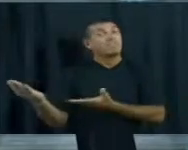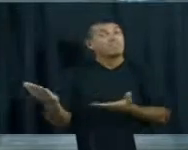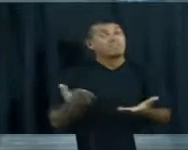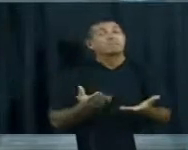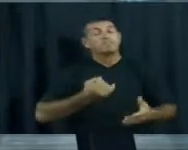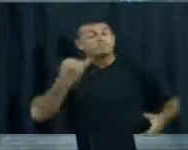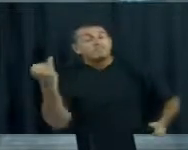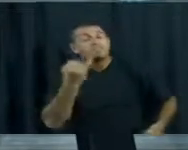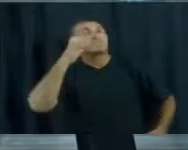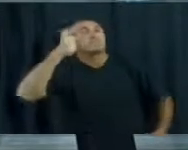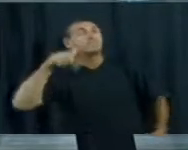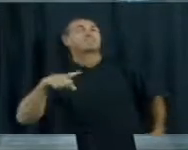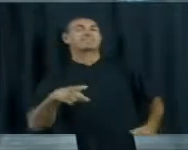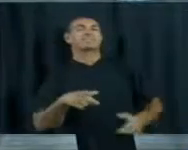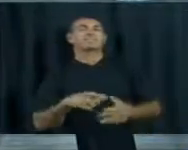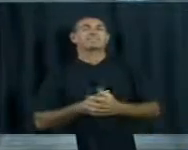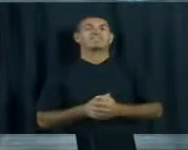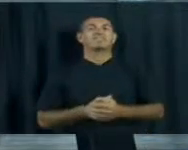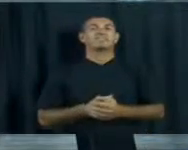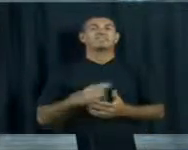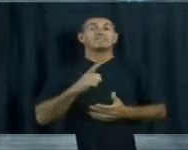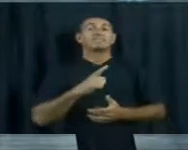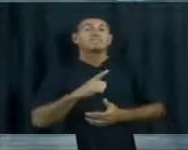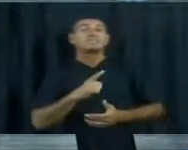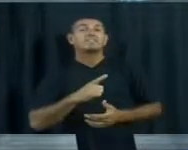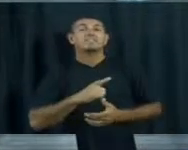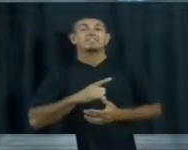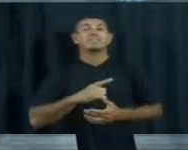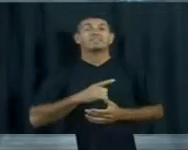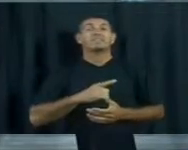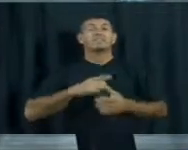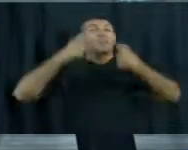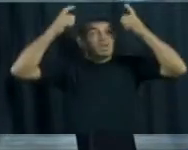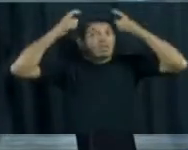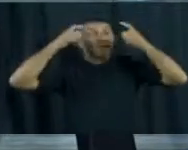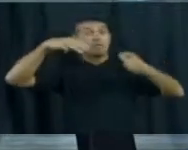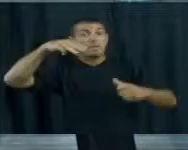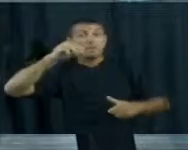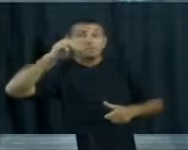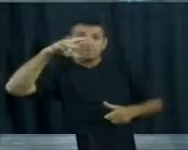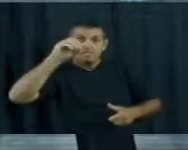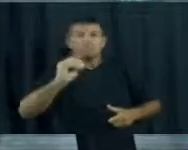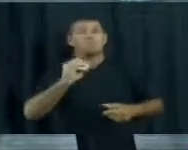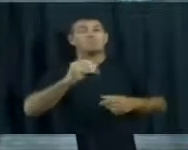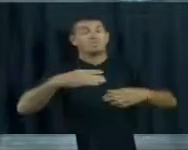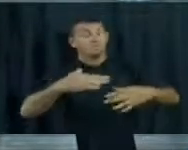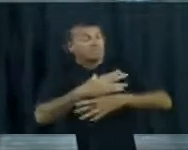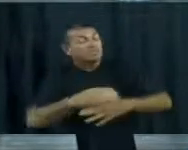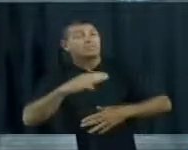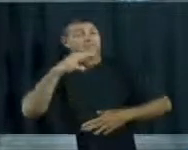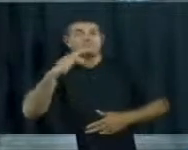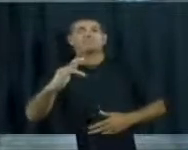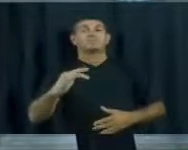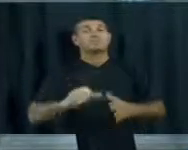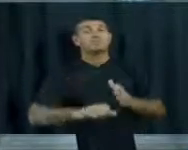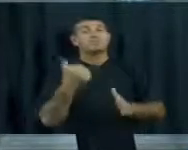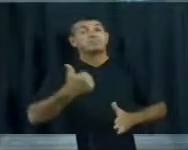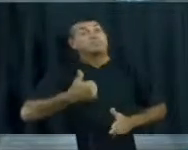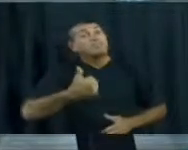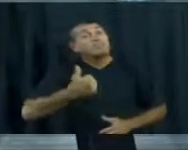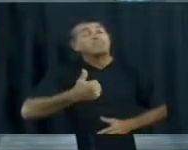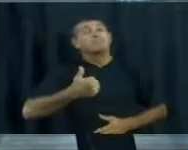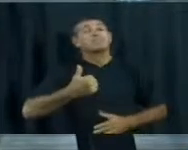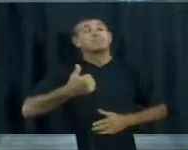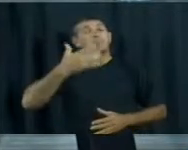realmente é importante, a gente tem aqui o Rei Momo da cidade. O primeiro Rei Momo